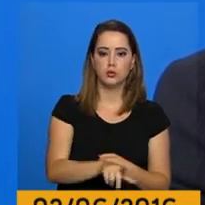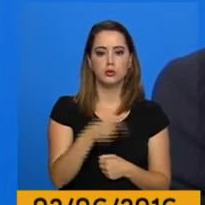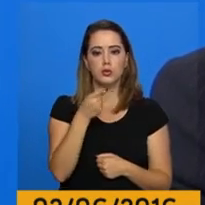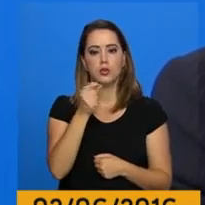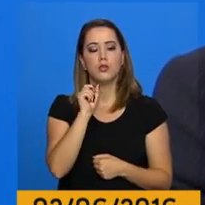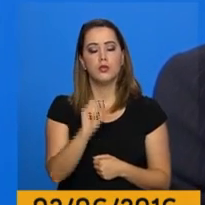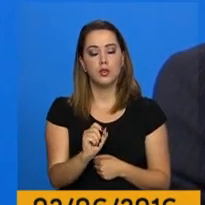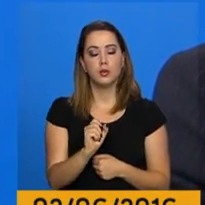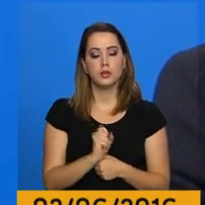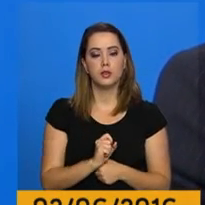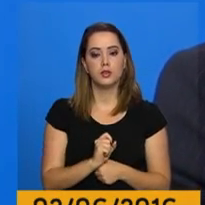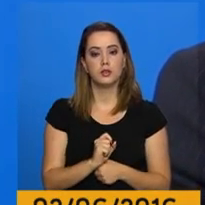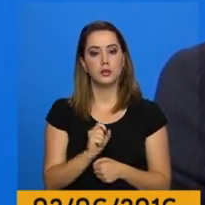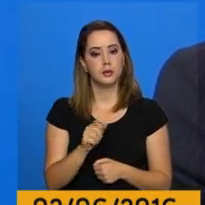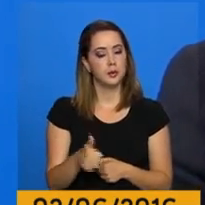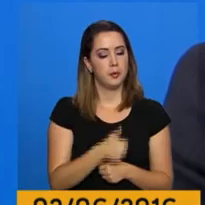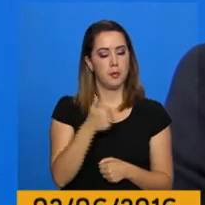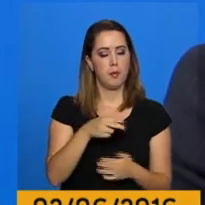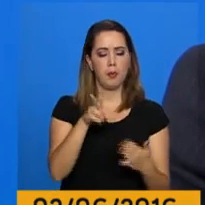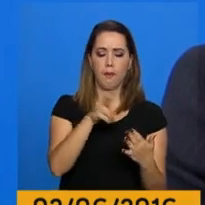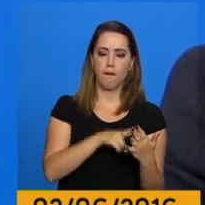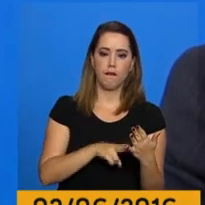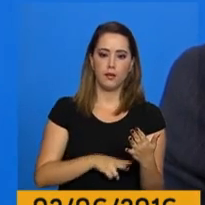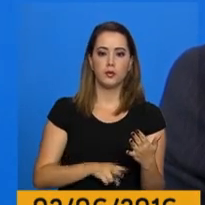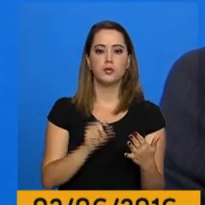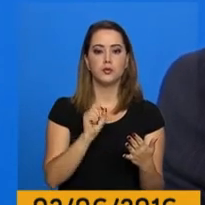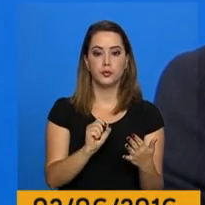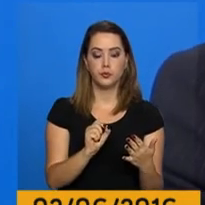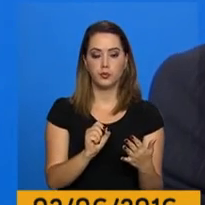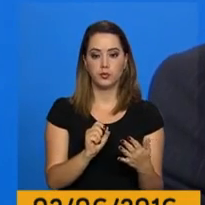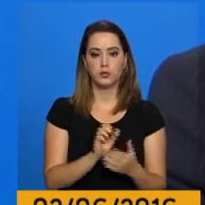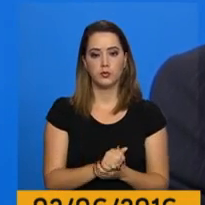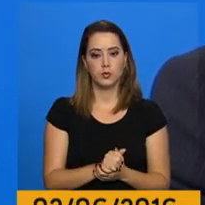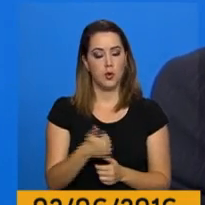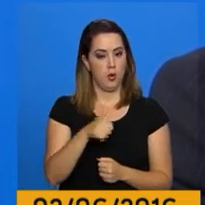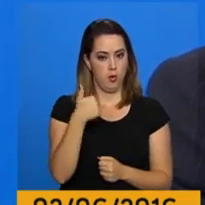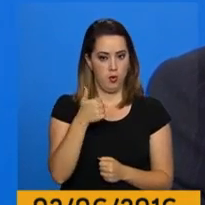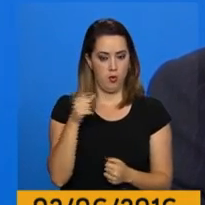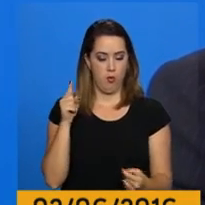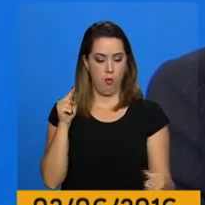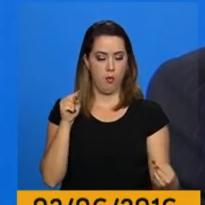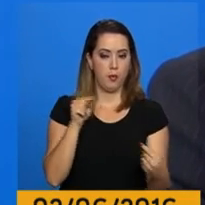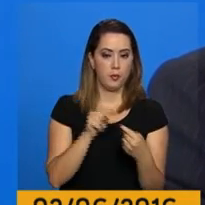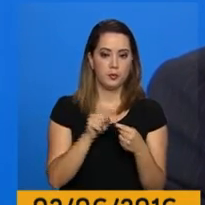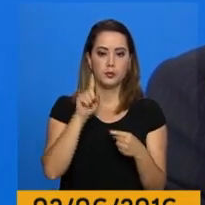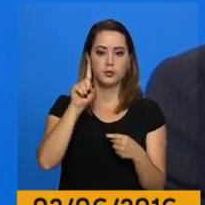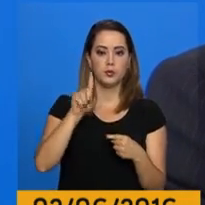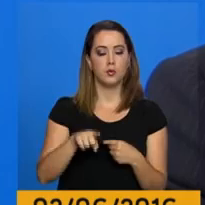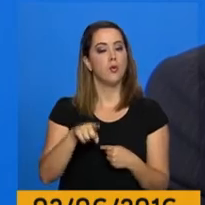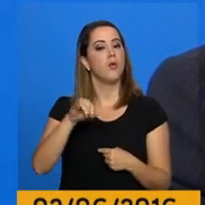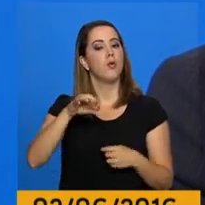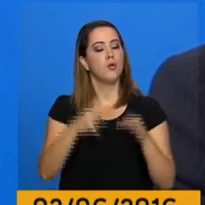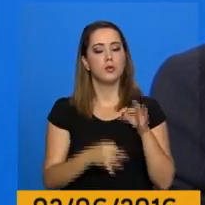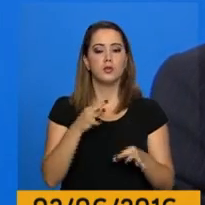estou falando agora. Porque o primeiro compromisso do Poder Judiciário, particularmente de cortes constitucionais como o Supremo Tribunal e